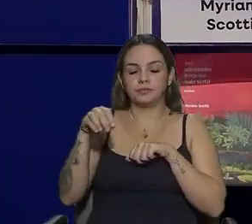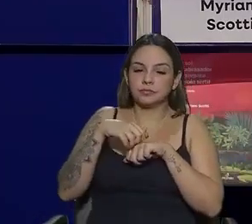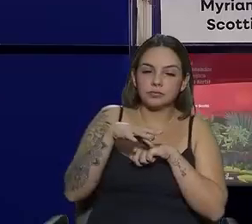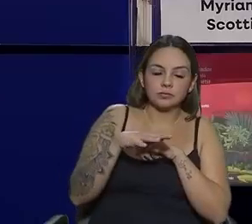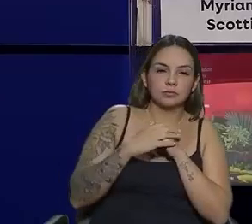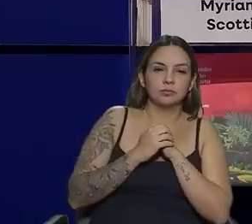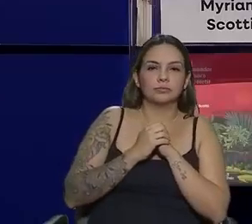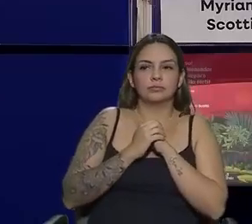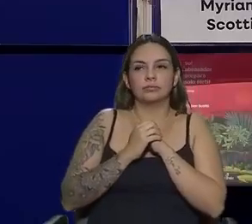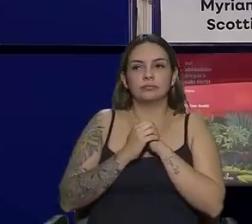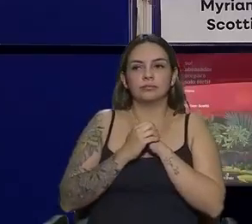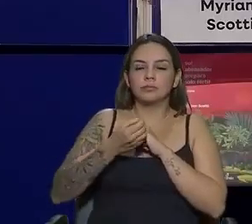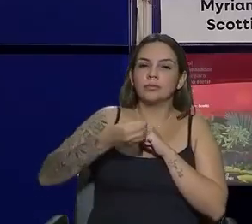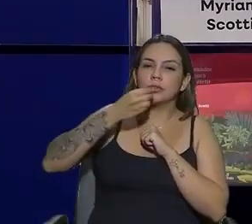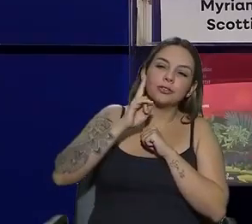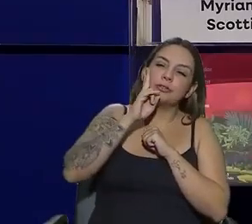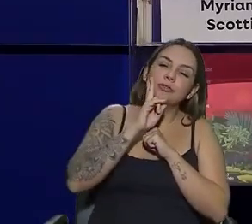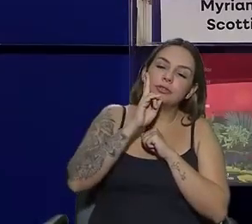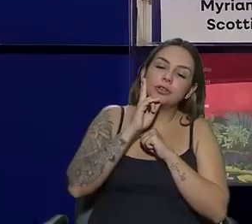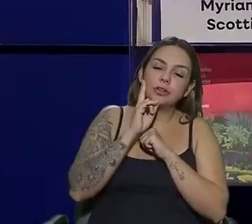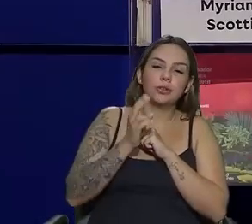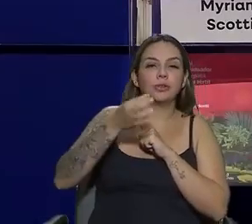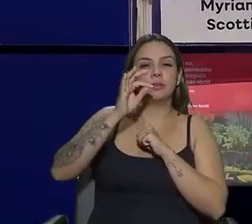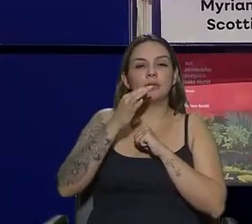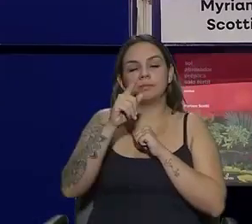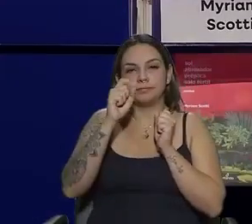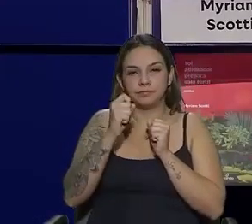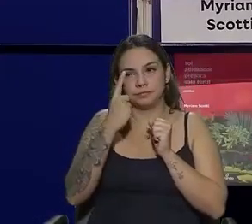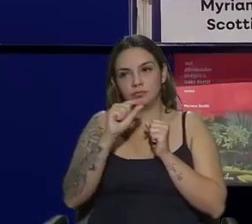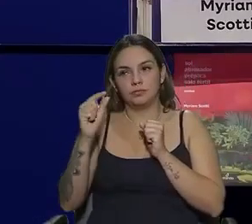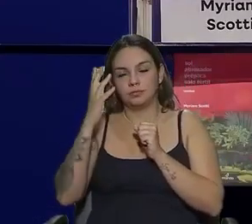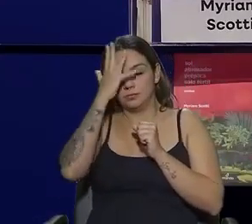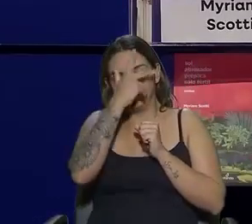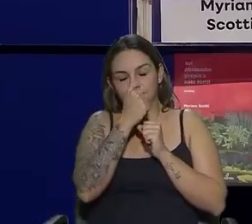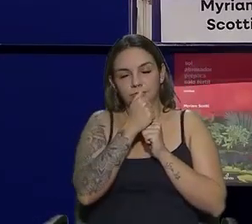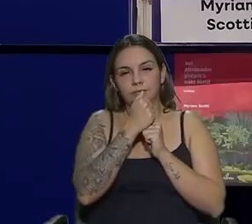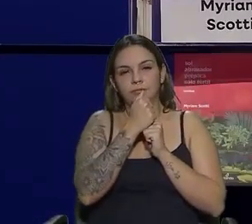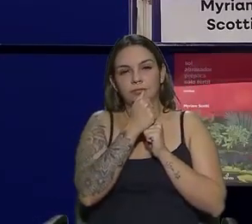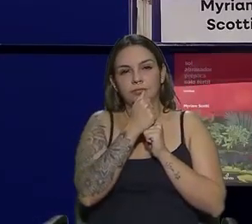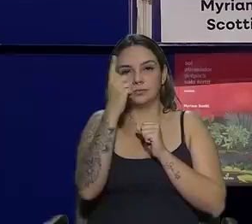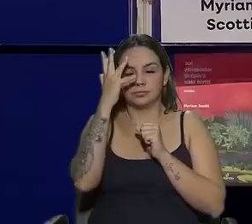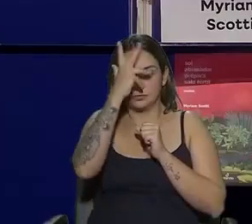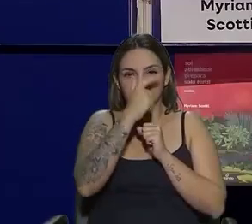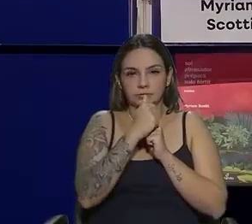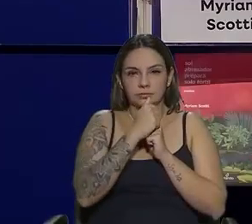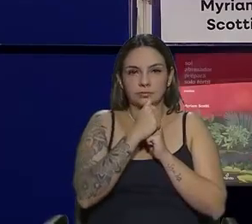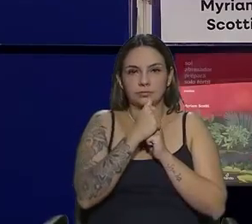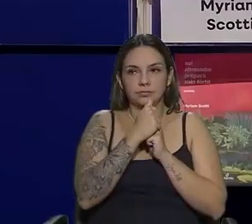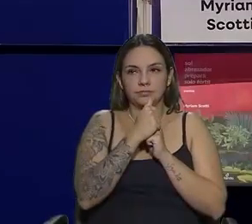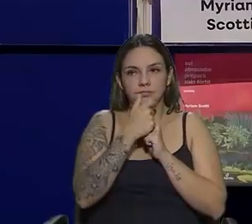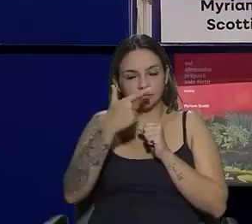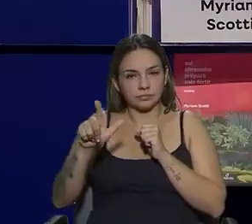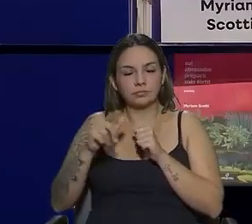dividir uma taça de vinho, ou seja, é você passar um pouco da beleza, mesmo que seja uma beleza que é